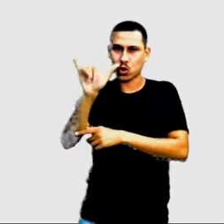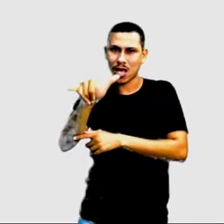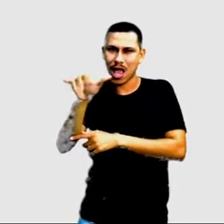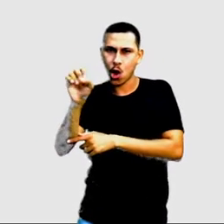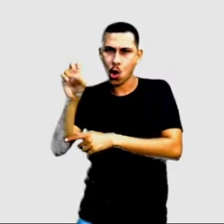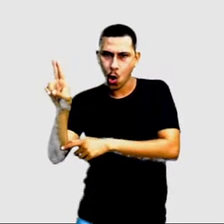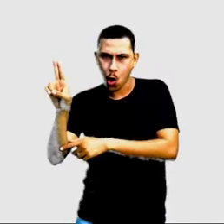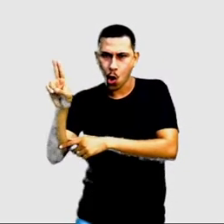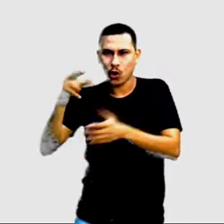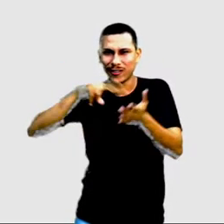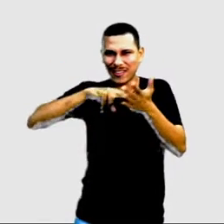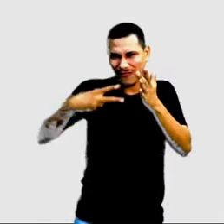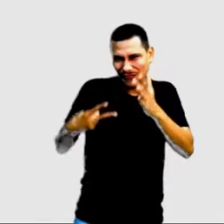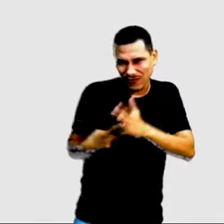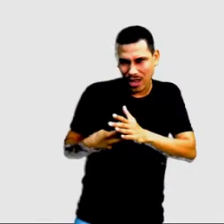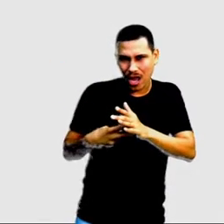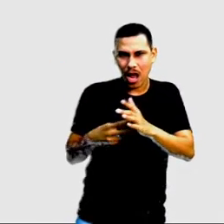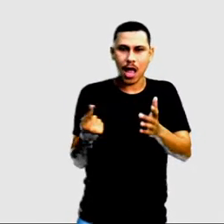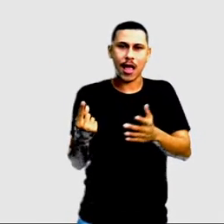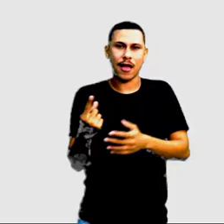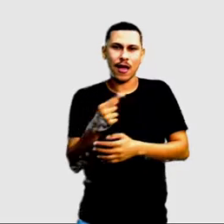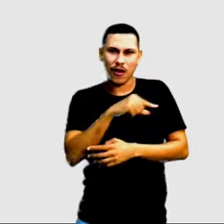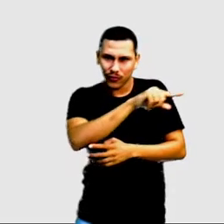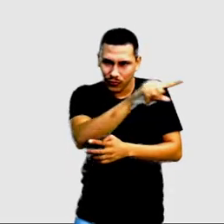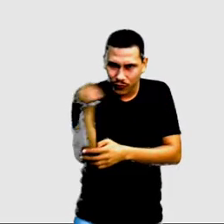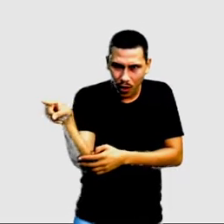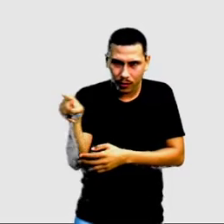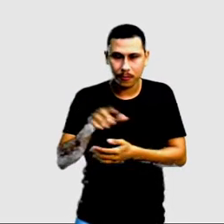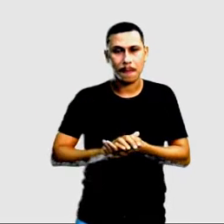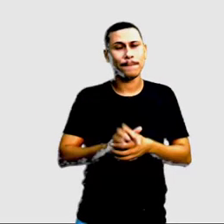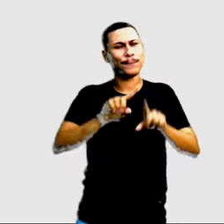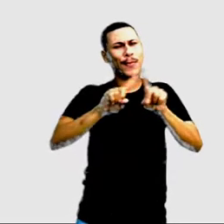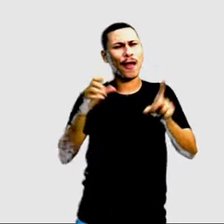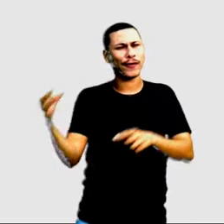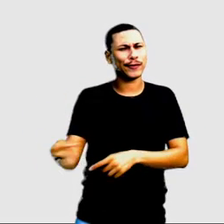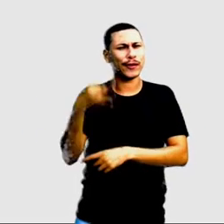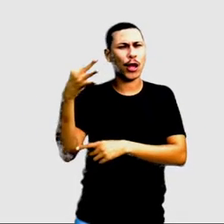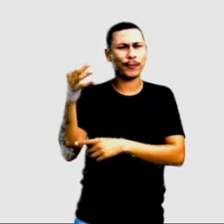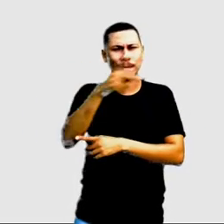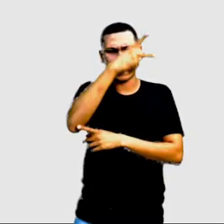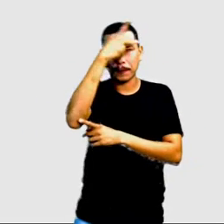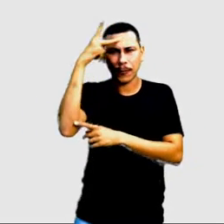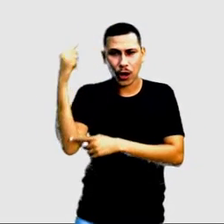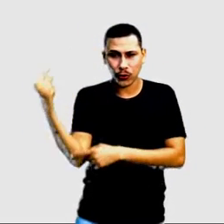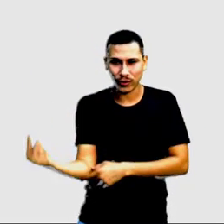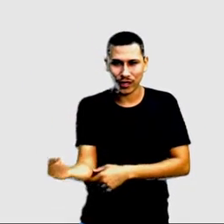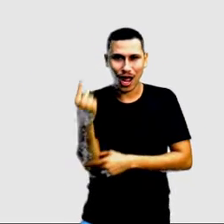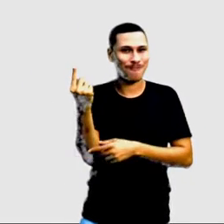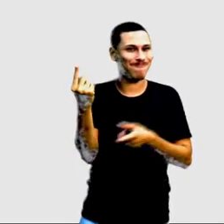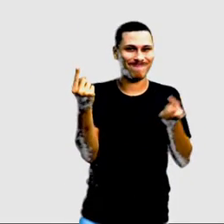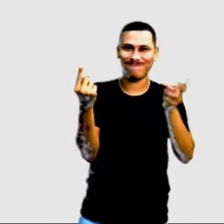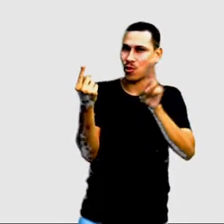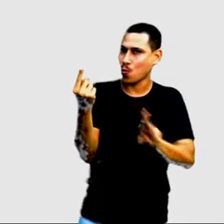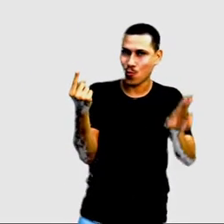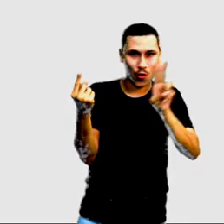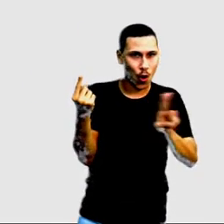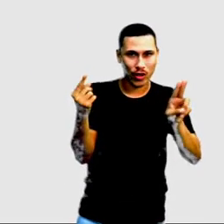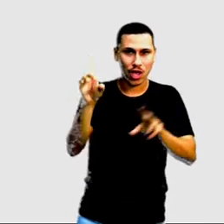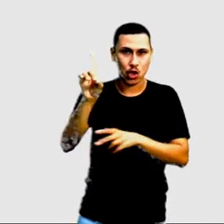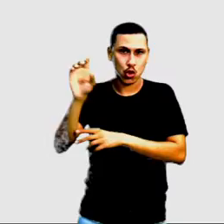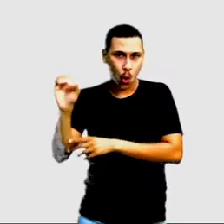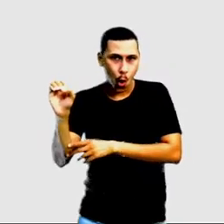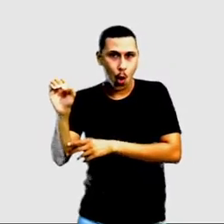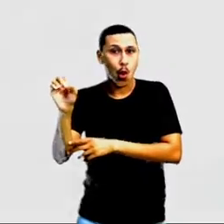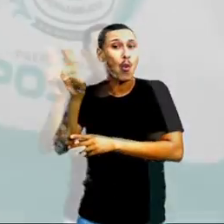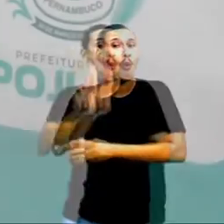ser o vós. Tranquilo? Mas na terceira pessoa do singular, eu não vou utilizar o do, eu vou